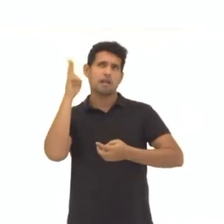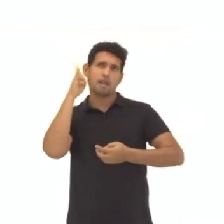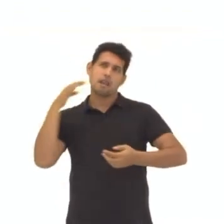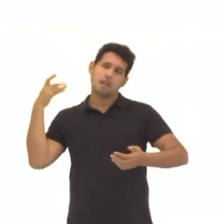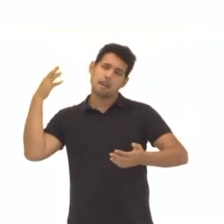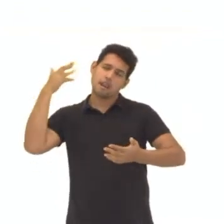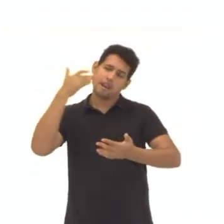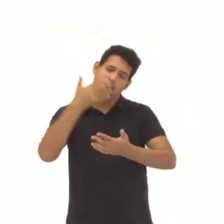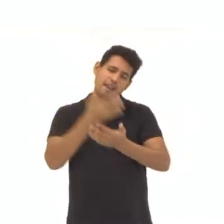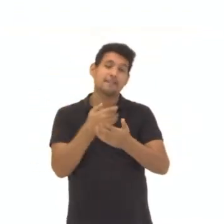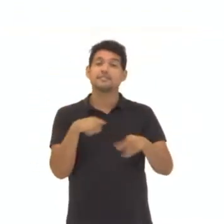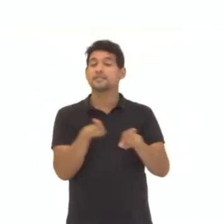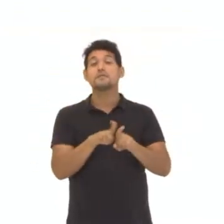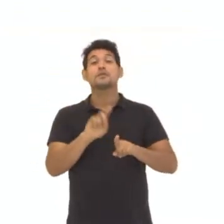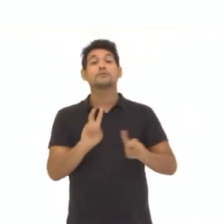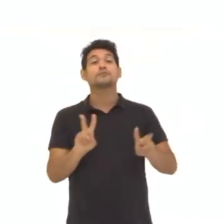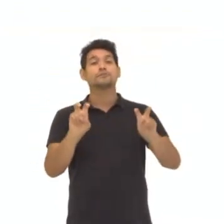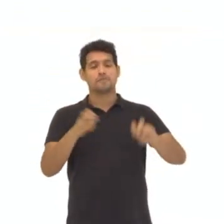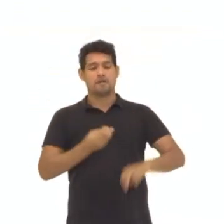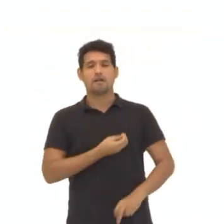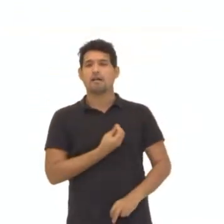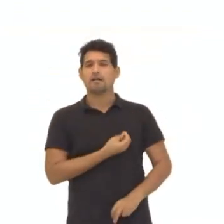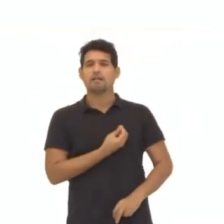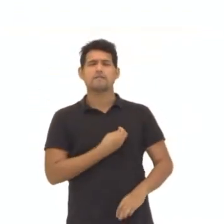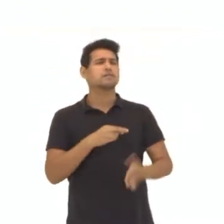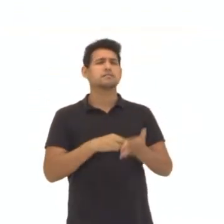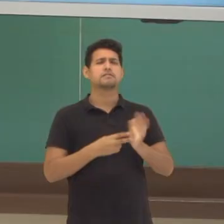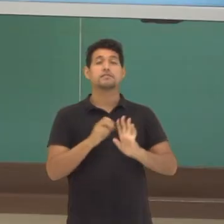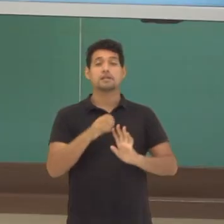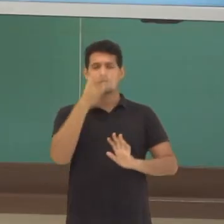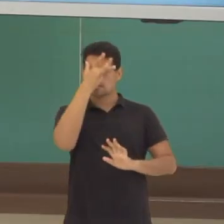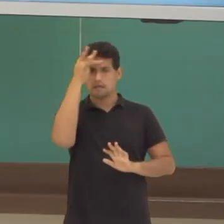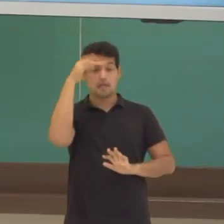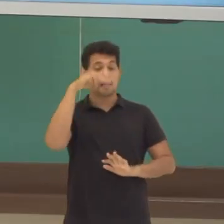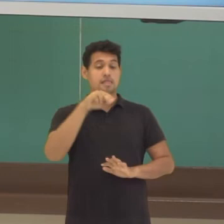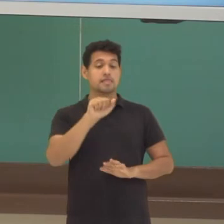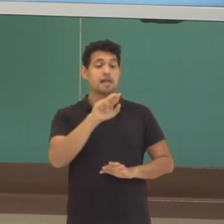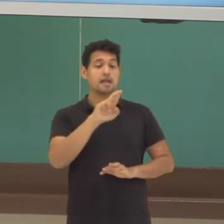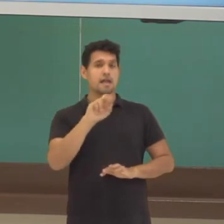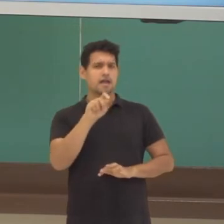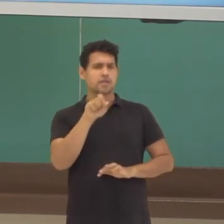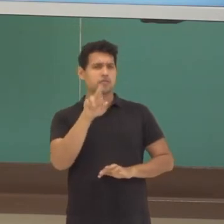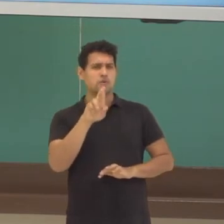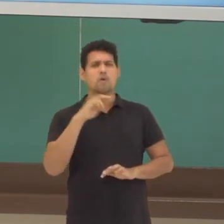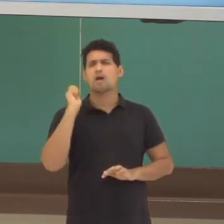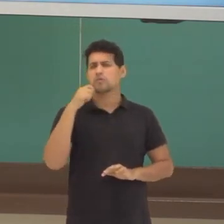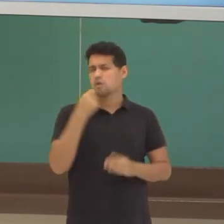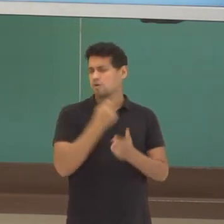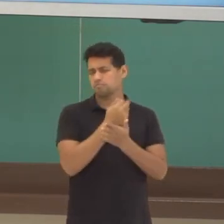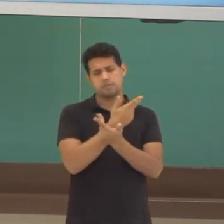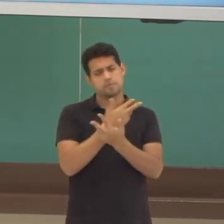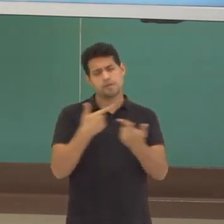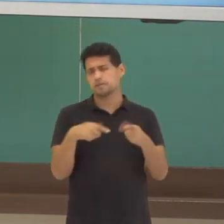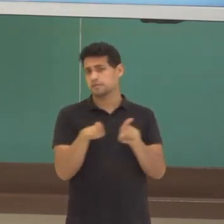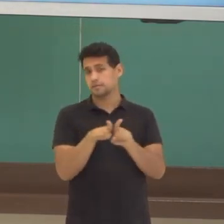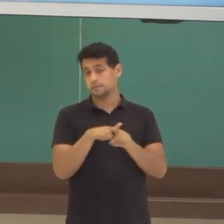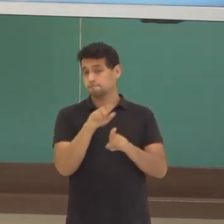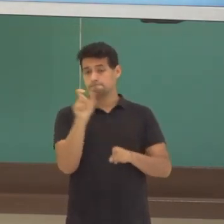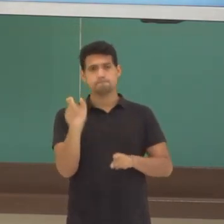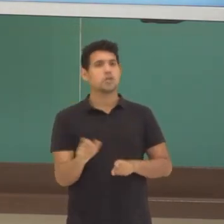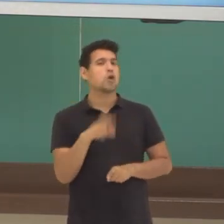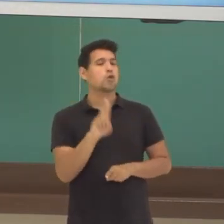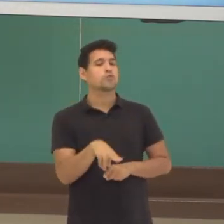foi adotado aqui pelo nosso autor. Então, lembrando lá, né, sobre a questão do foco narrativo, nós podemos ter o foco narrativo